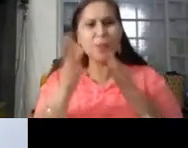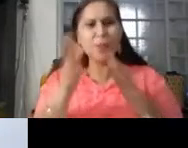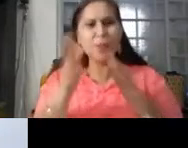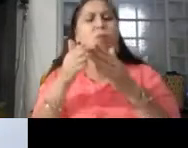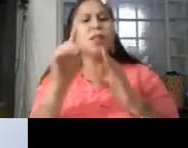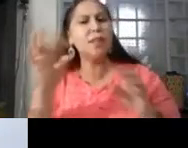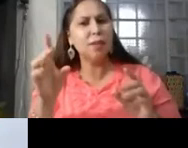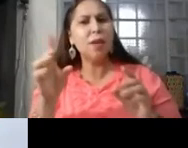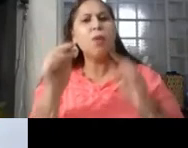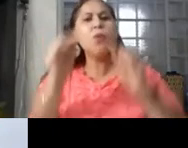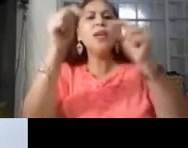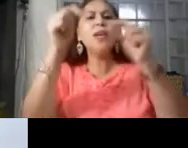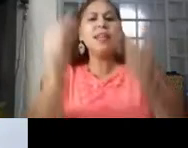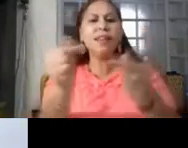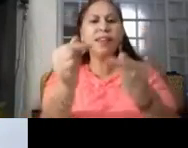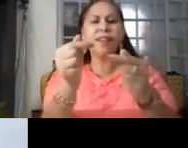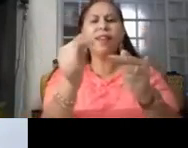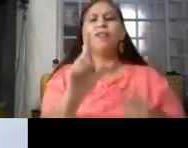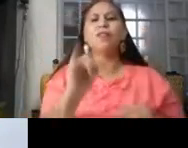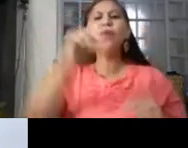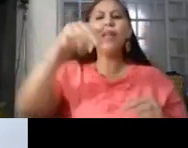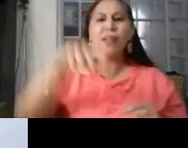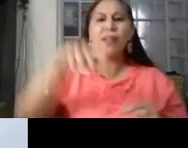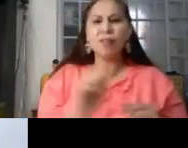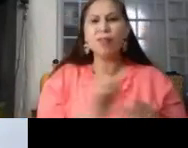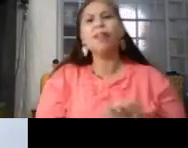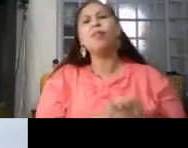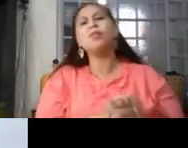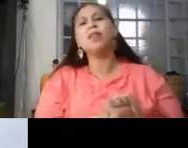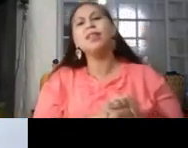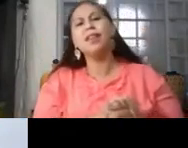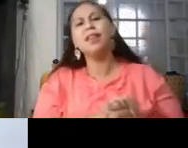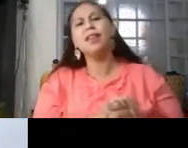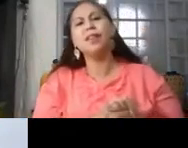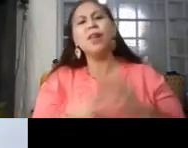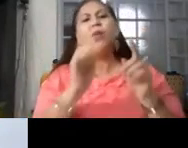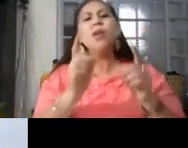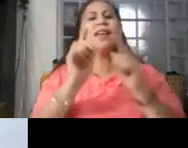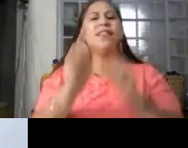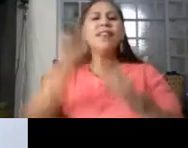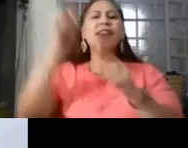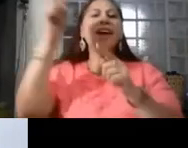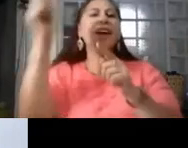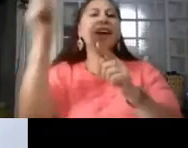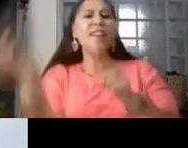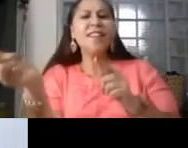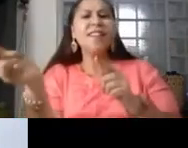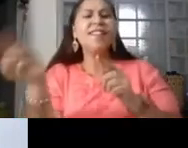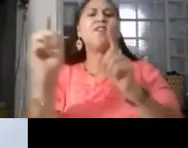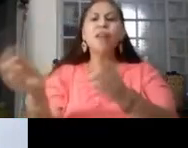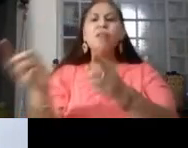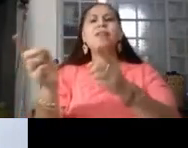objeto direto. O link, ela enviou o link é o objeto direto. O link de quê?